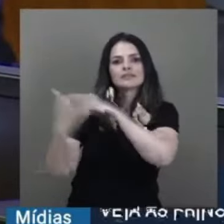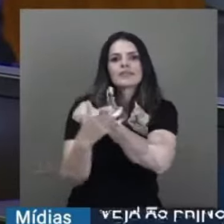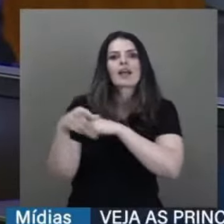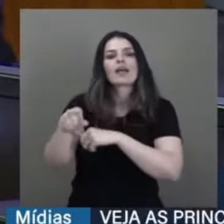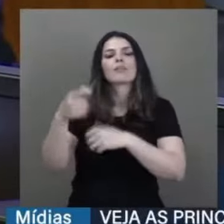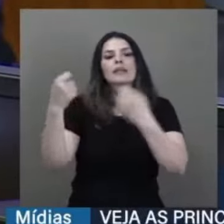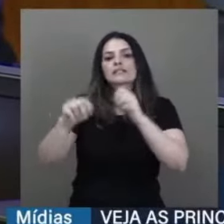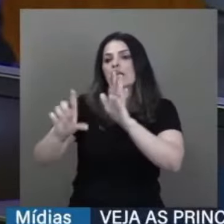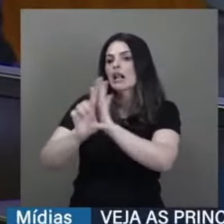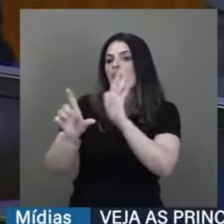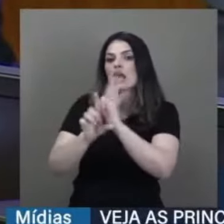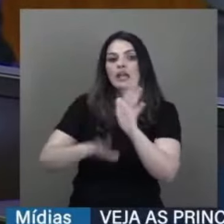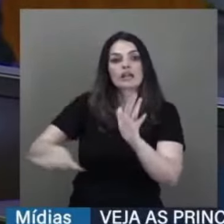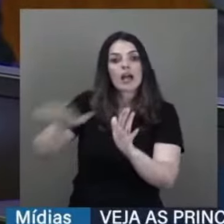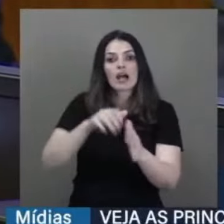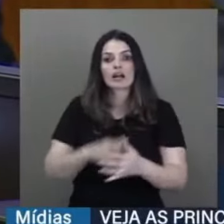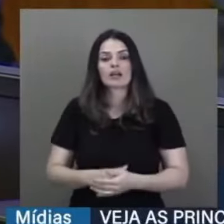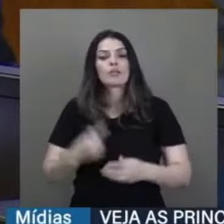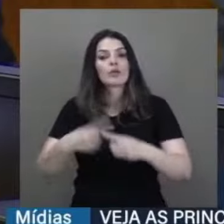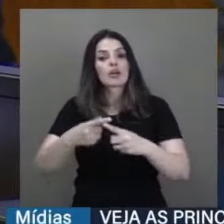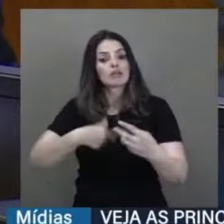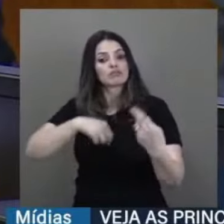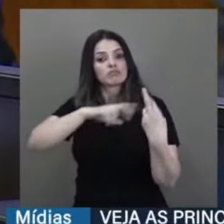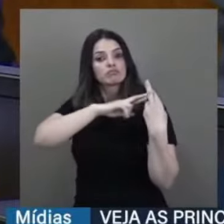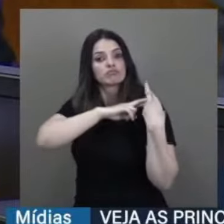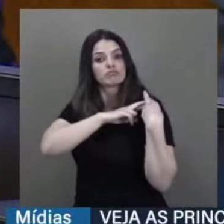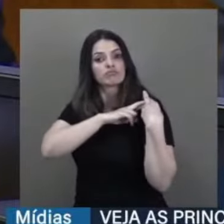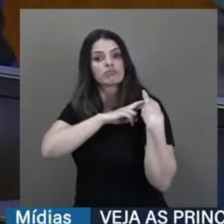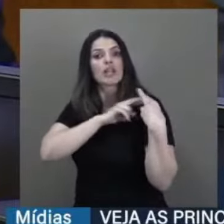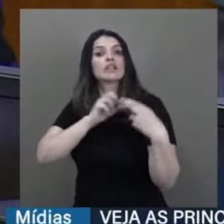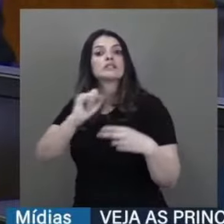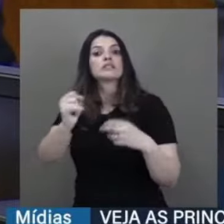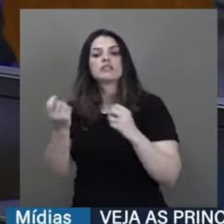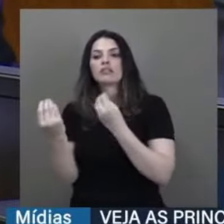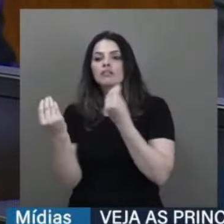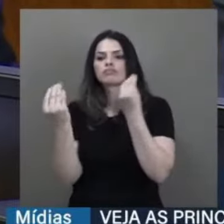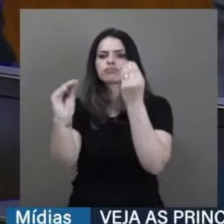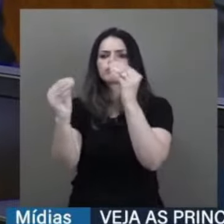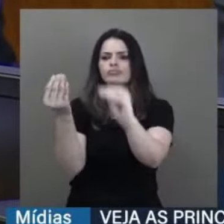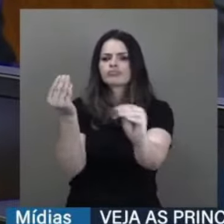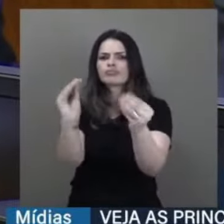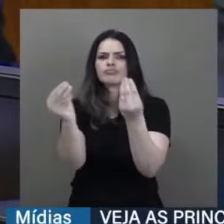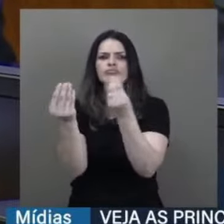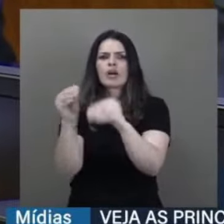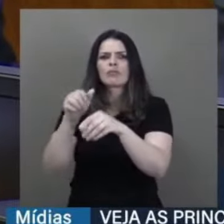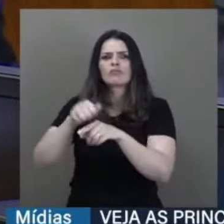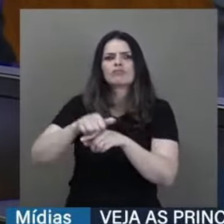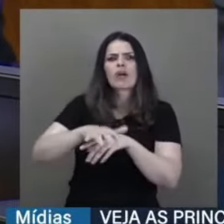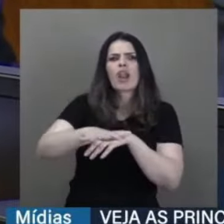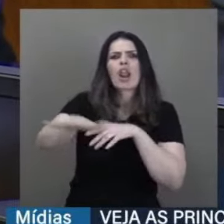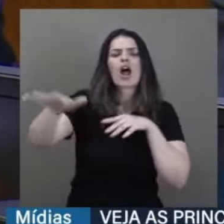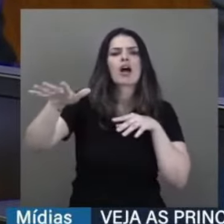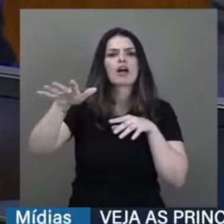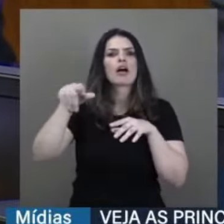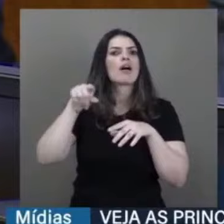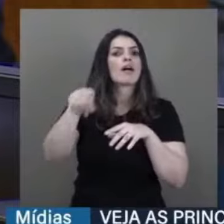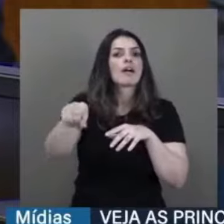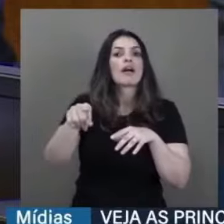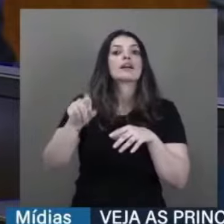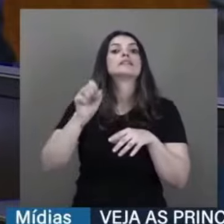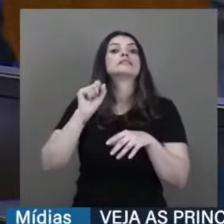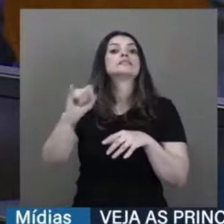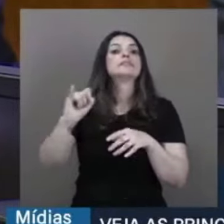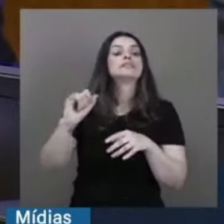à imposição de responsabilidades na veiculação de informações a fim de mitigar